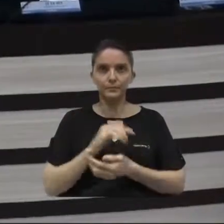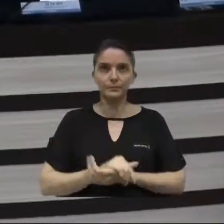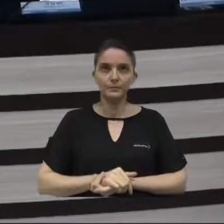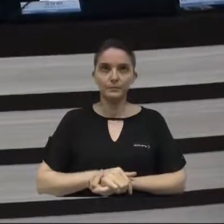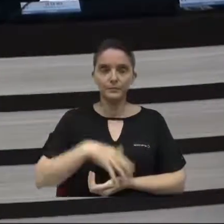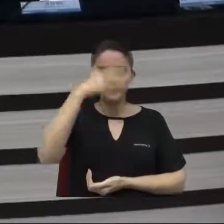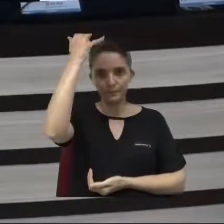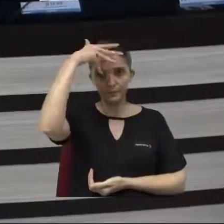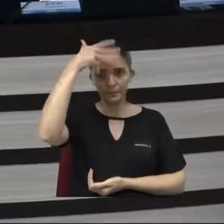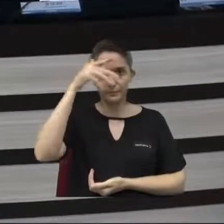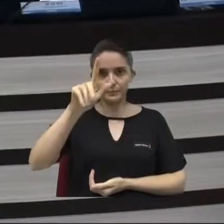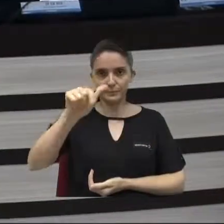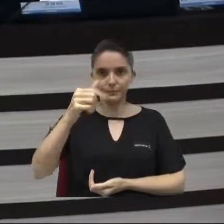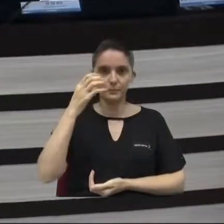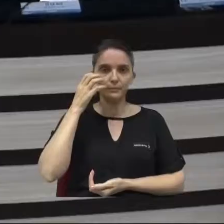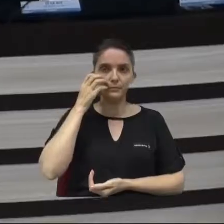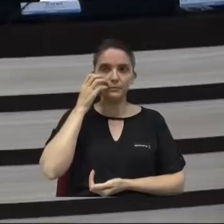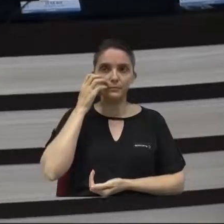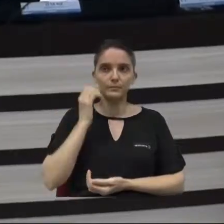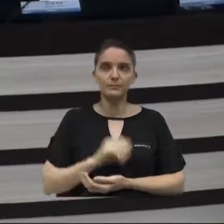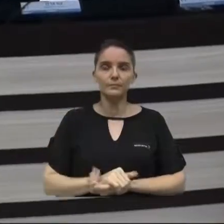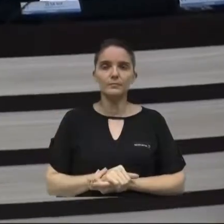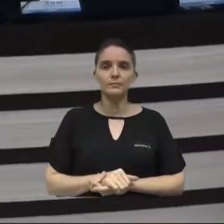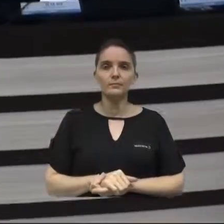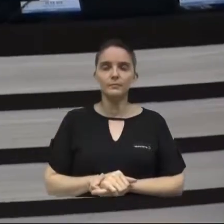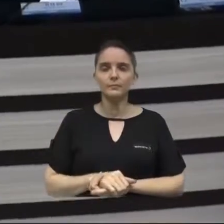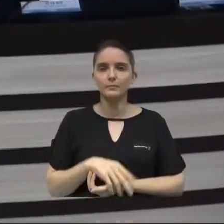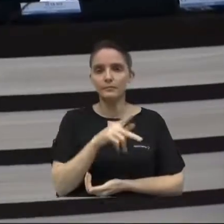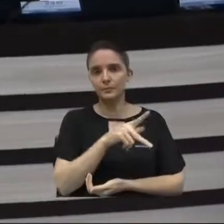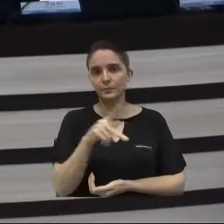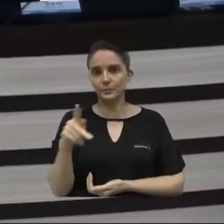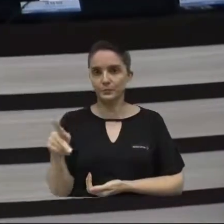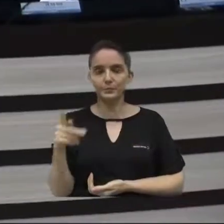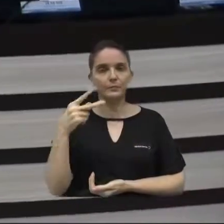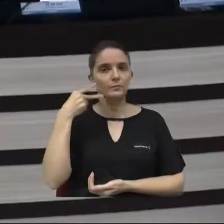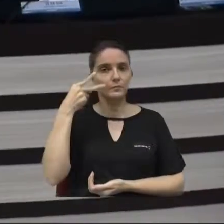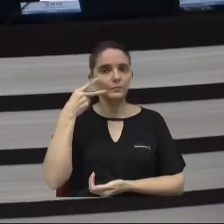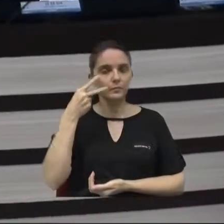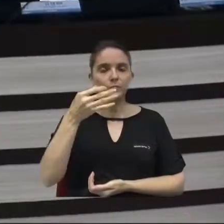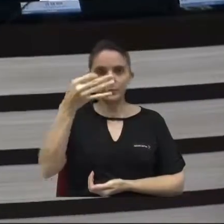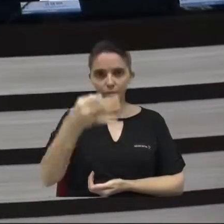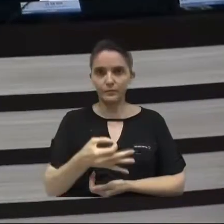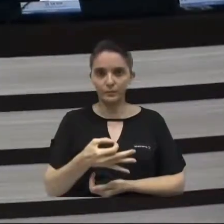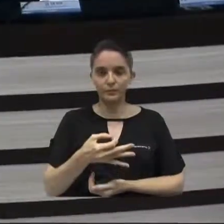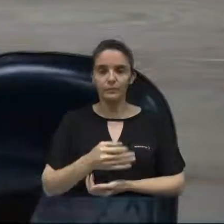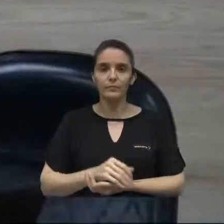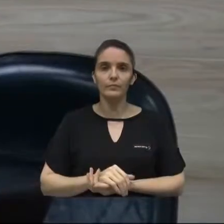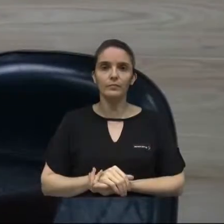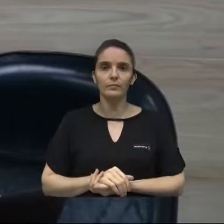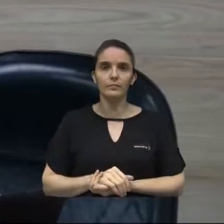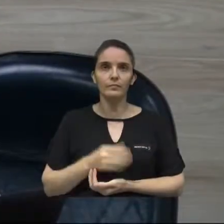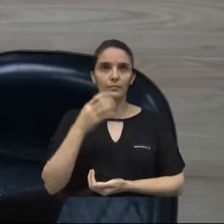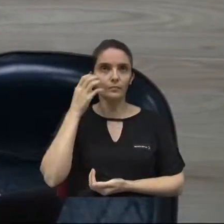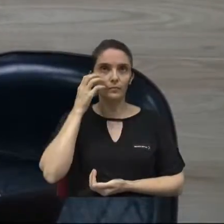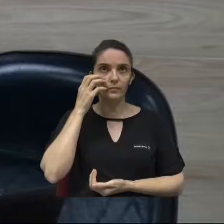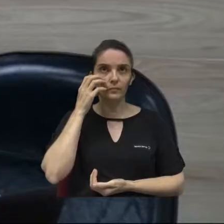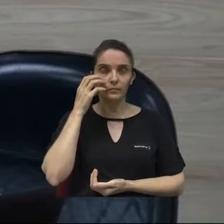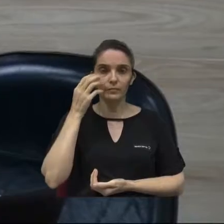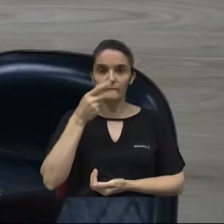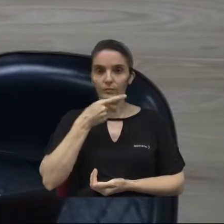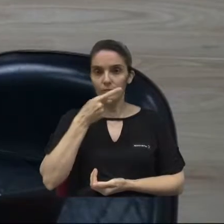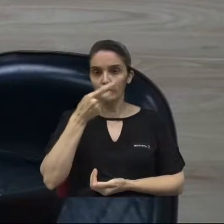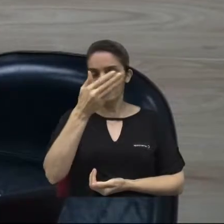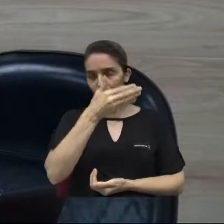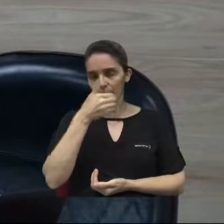Érica Tanho, depois doutor Marcelo Rossi. Senhor presidente, nobres pares, tenho certeza que o vereador Marcelo Rossi vai poder contribuir